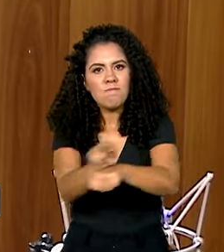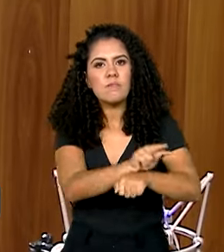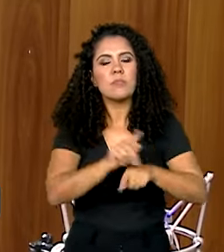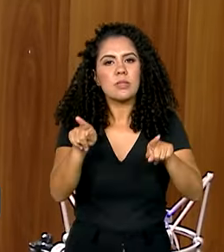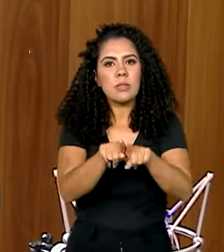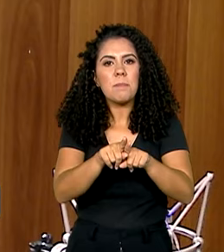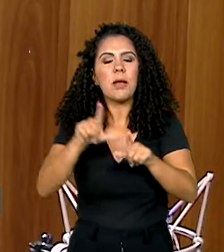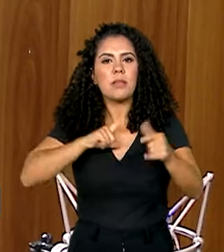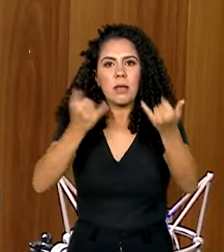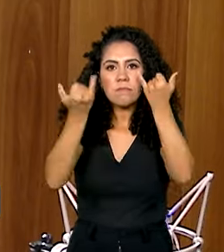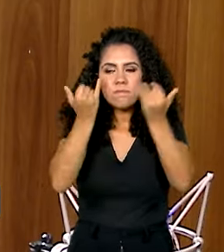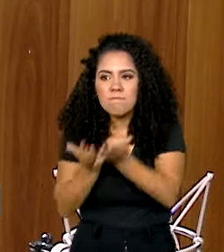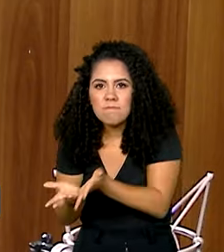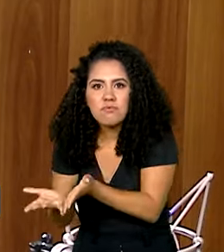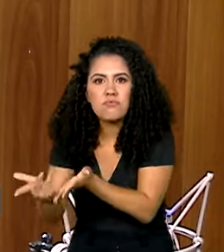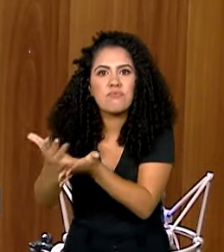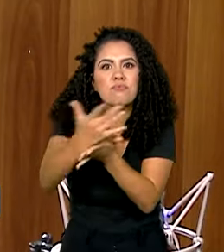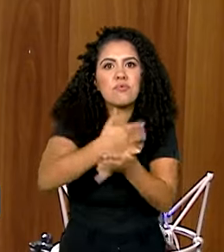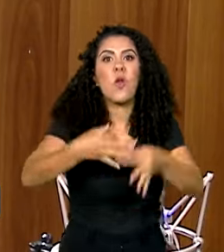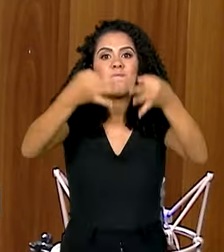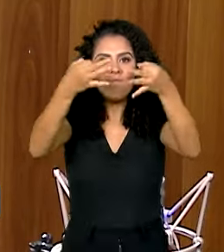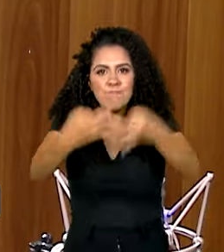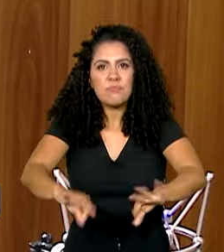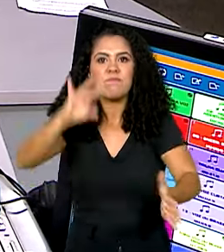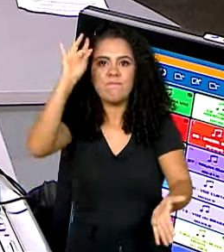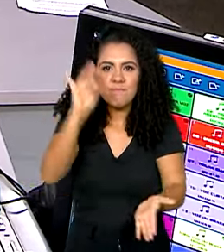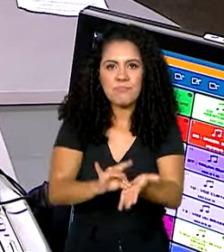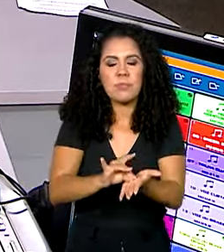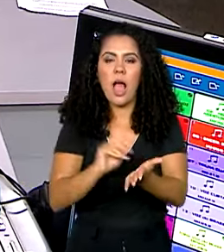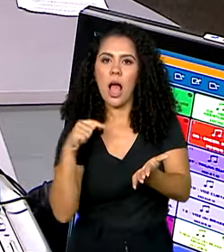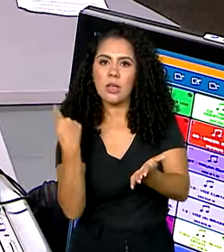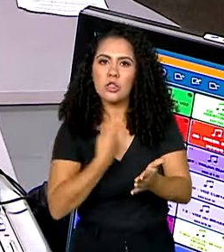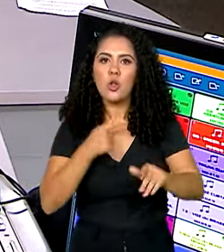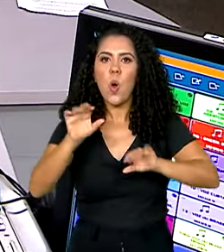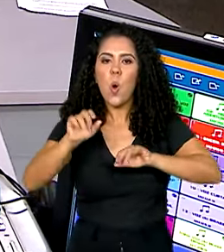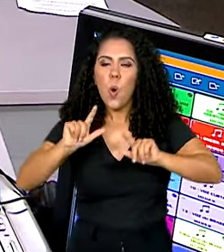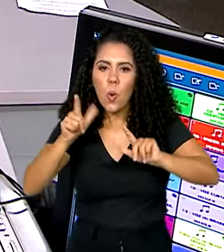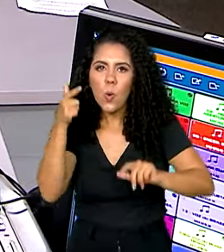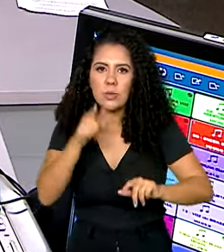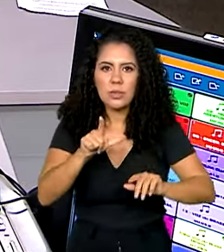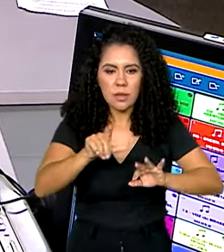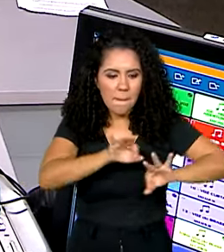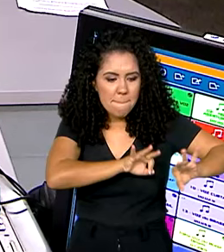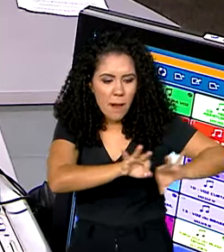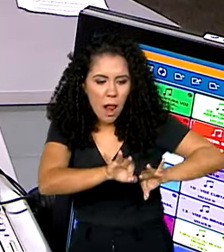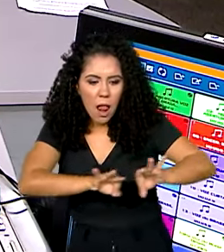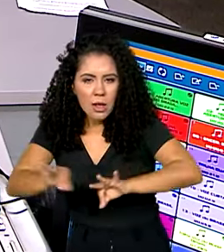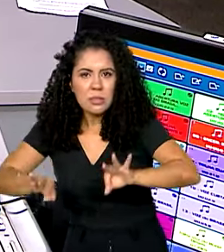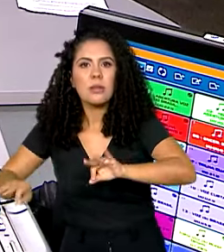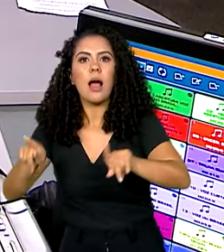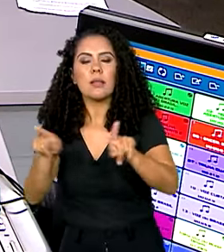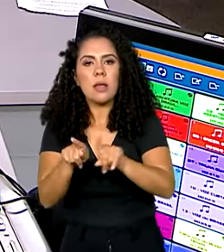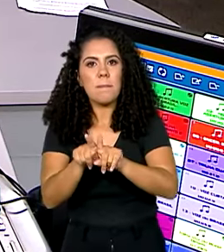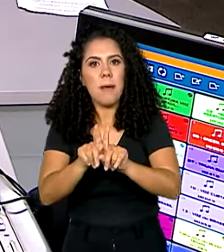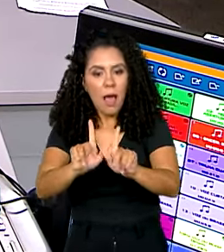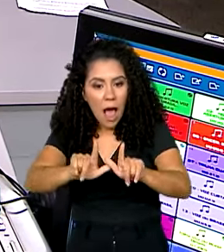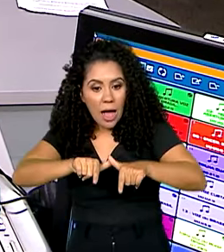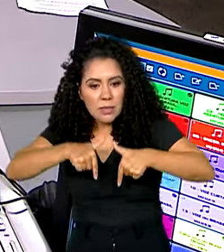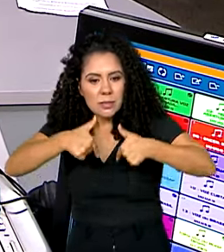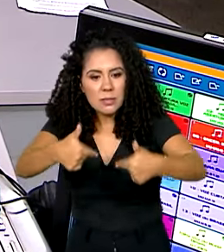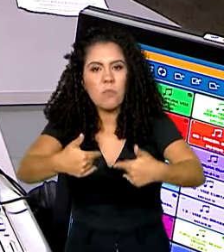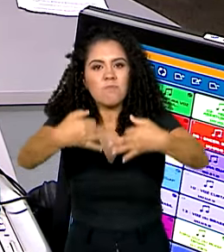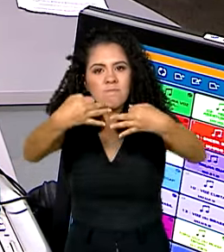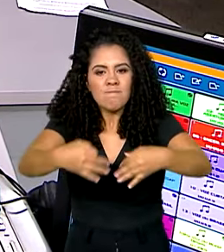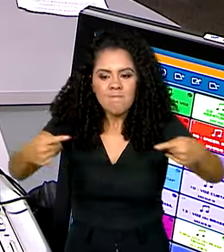em informações objetivas, a gente consiga planejar, agir com inteligência para reduzir esses